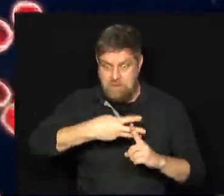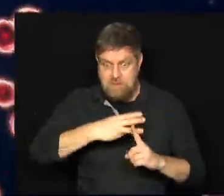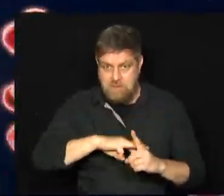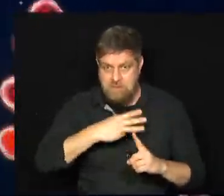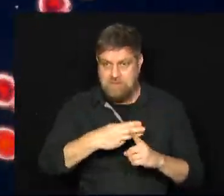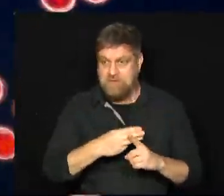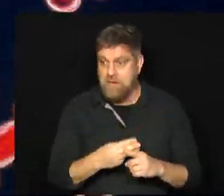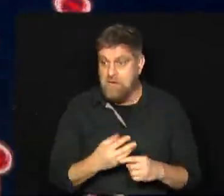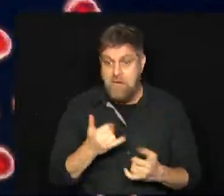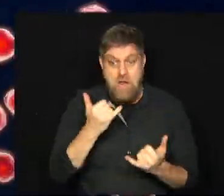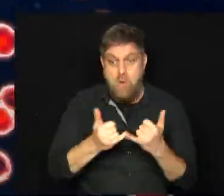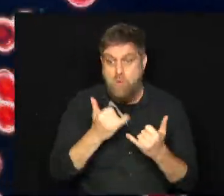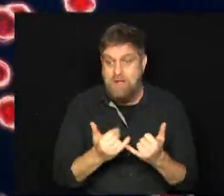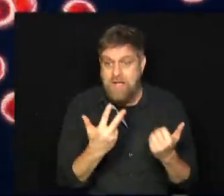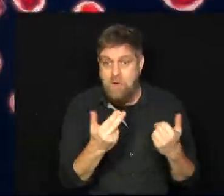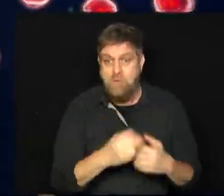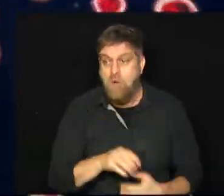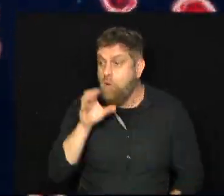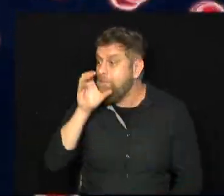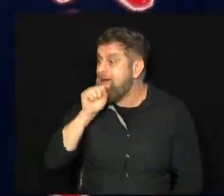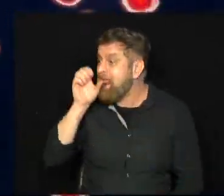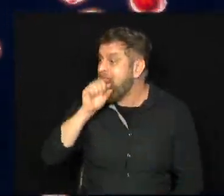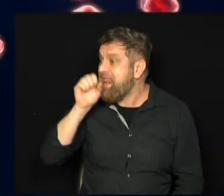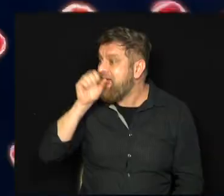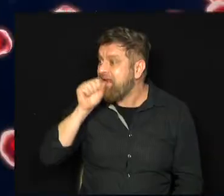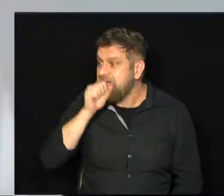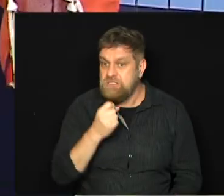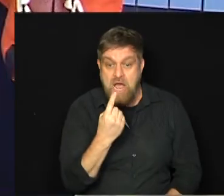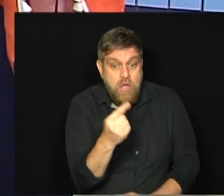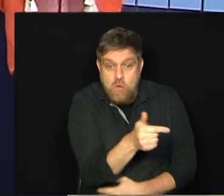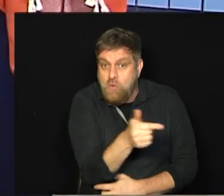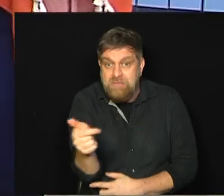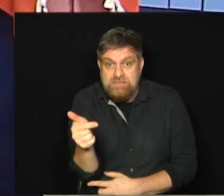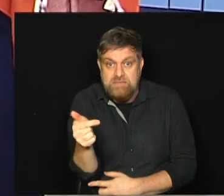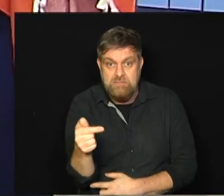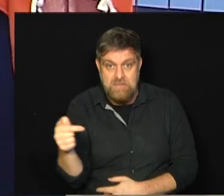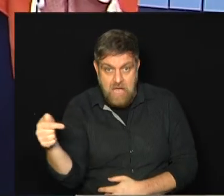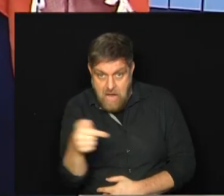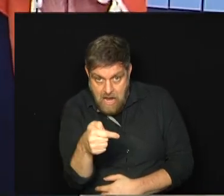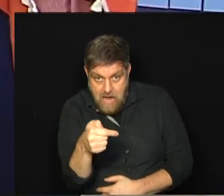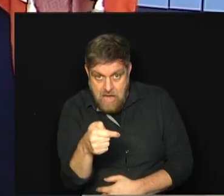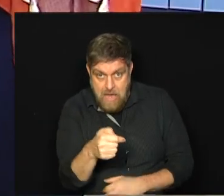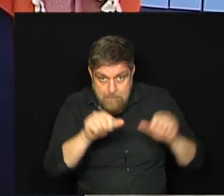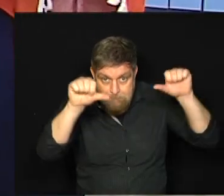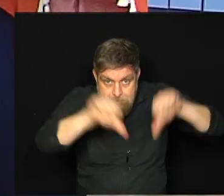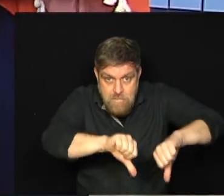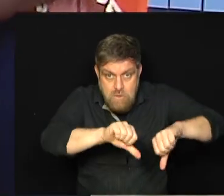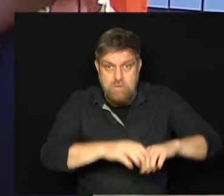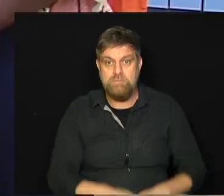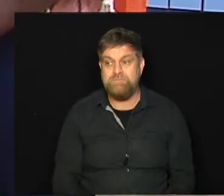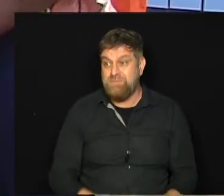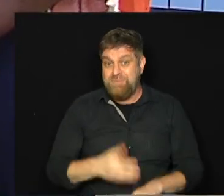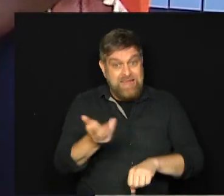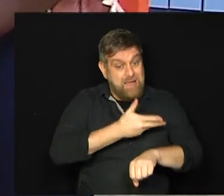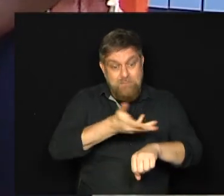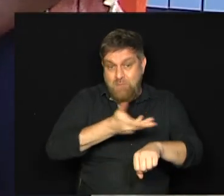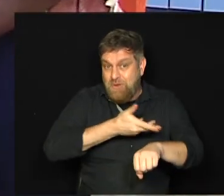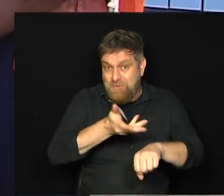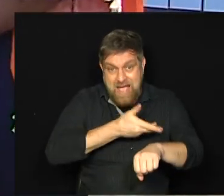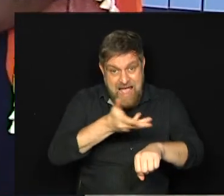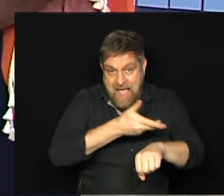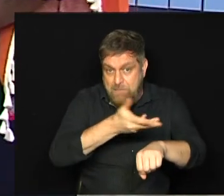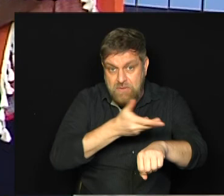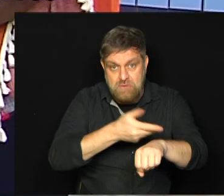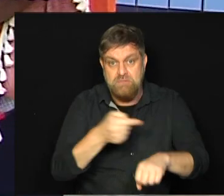de uma laranja em uma semana, em 10 dias. Ele é mais agressivo? Fica mais Ele é agressivo? muito agressivo. Ele é